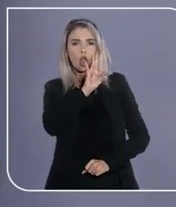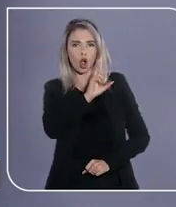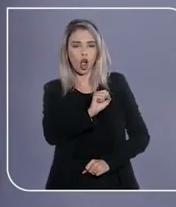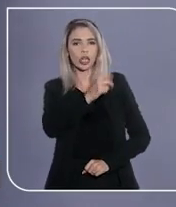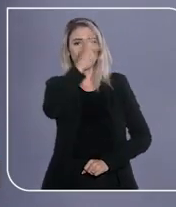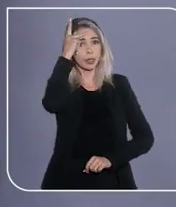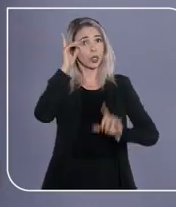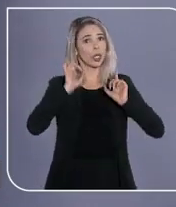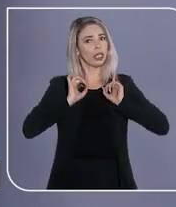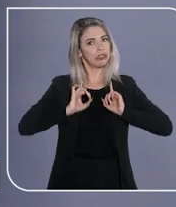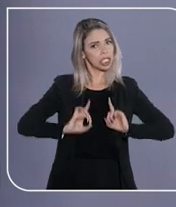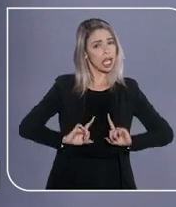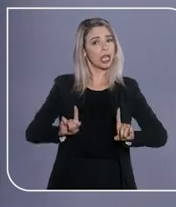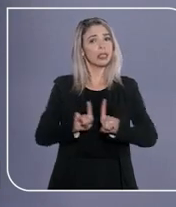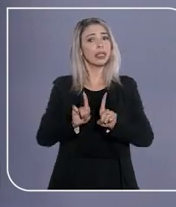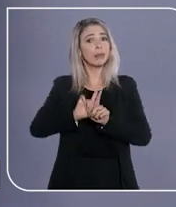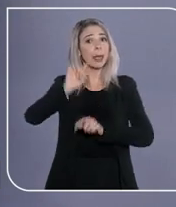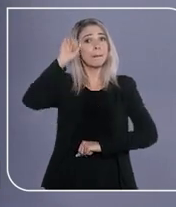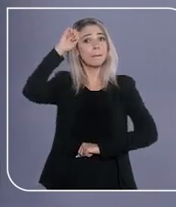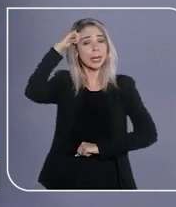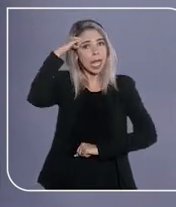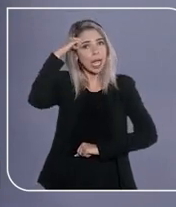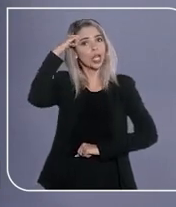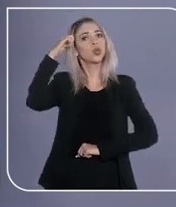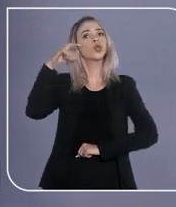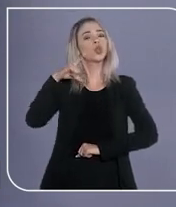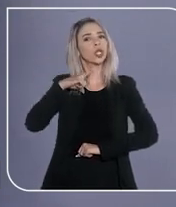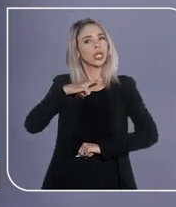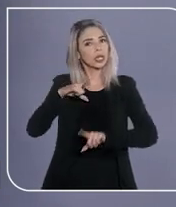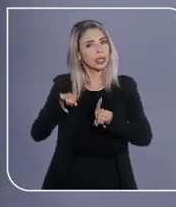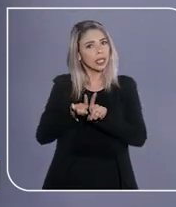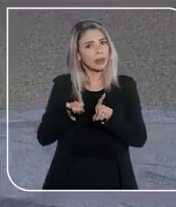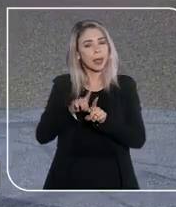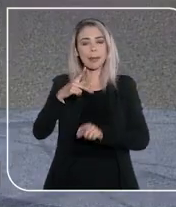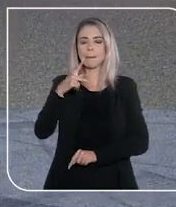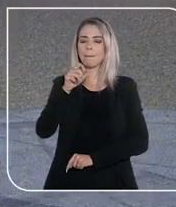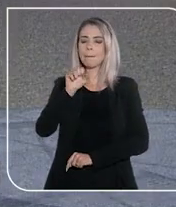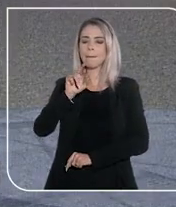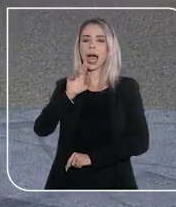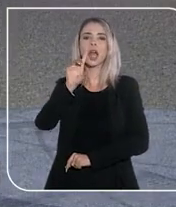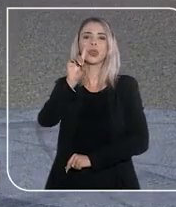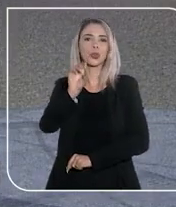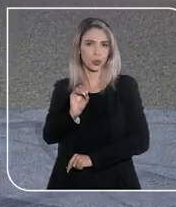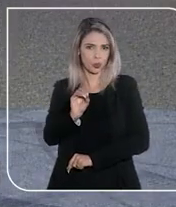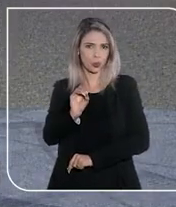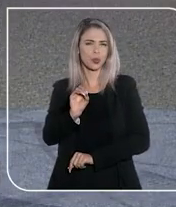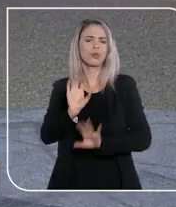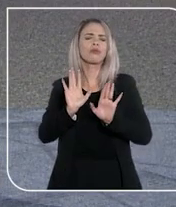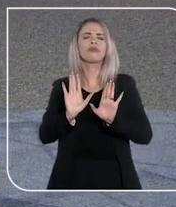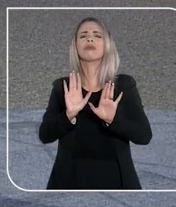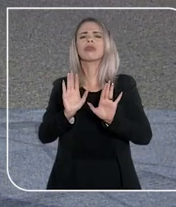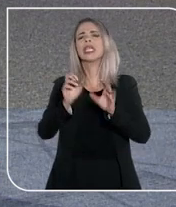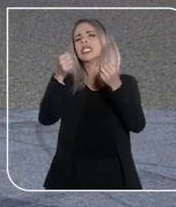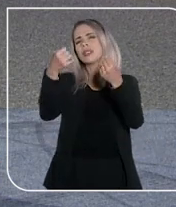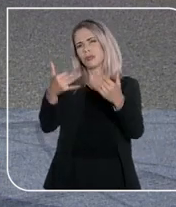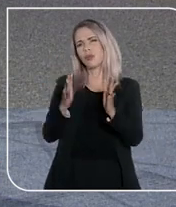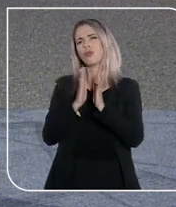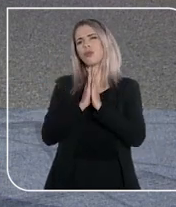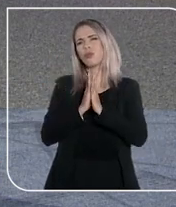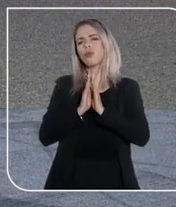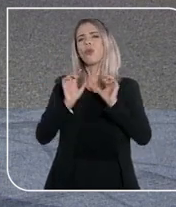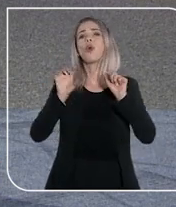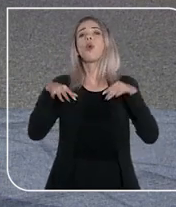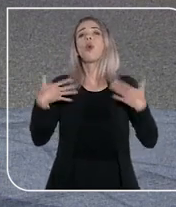PCDs, pessoas com deficiência, e também para negros, que estão incluídos aí, pretos e pardos. Eu gostaria que o senhor explicasse, então, qual a